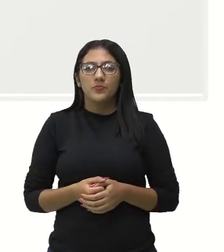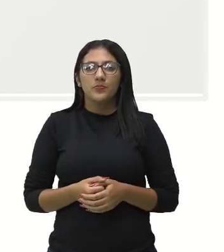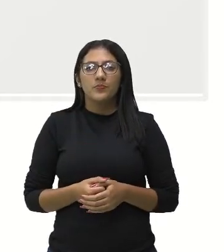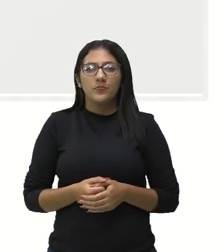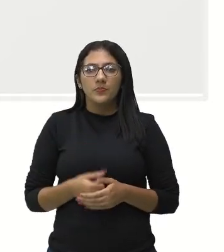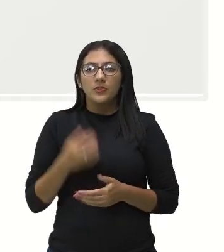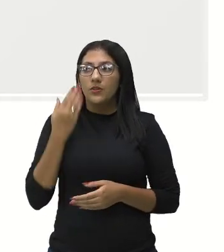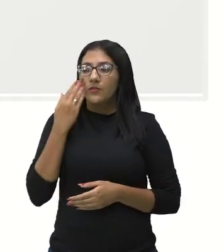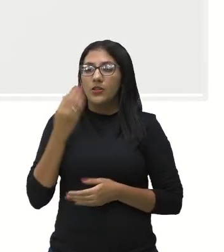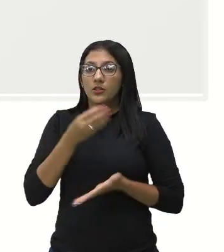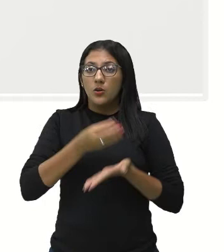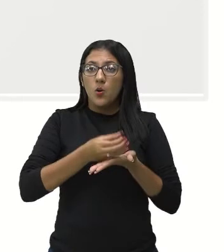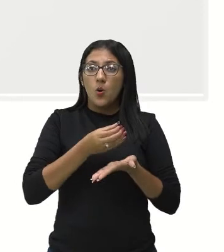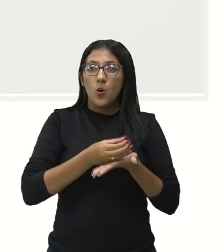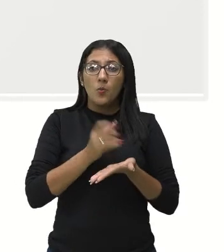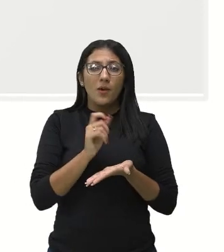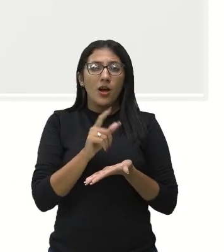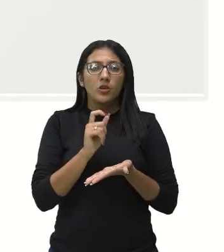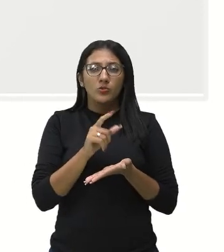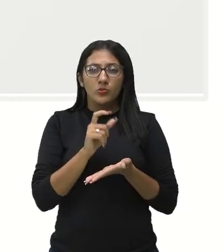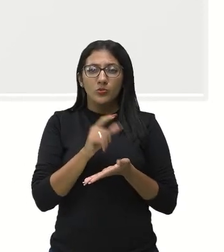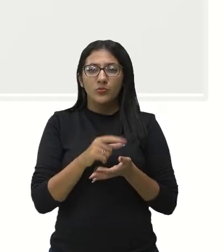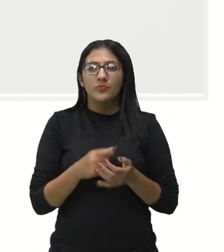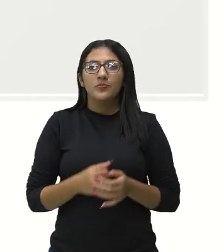Esse é o copo azul.